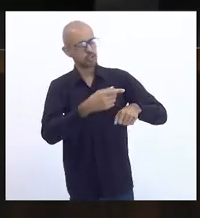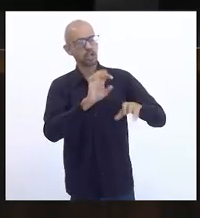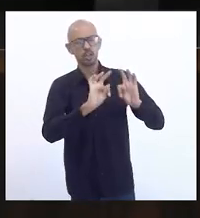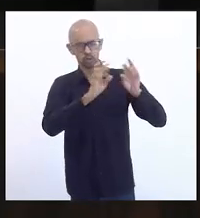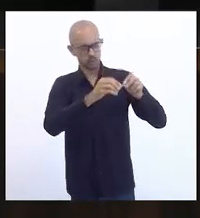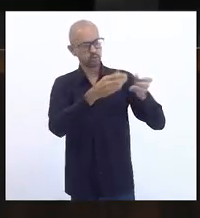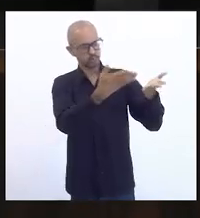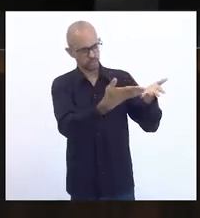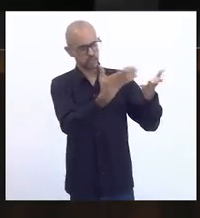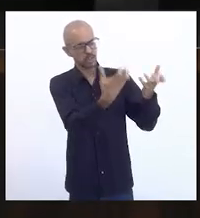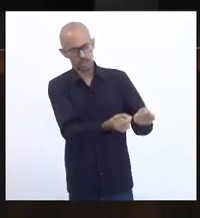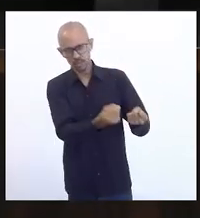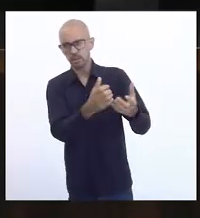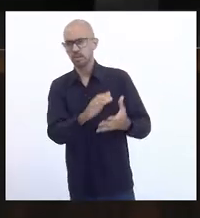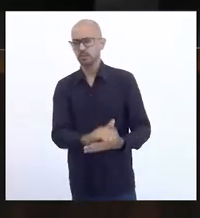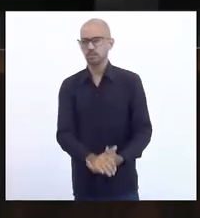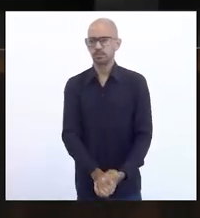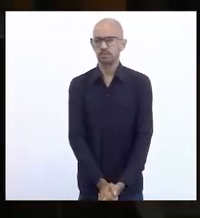acatar.